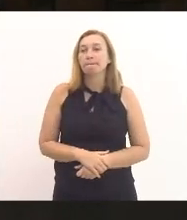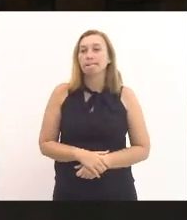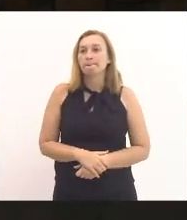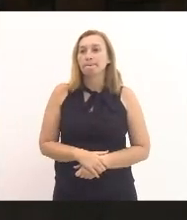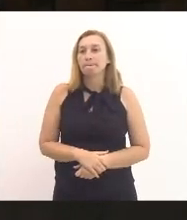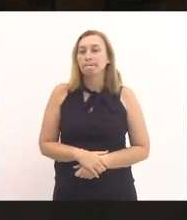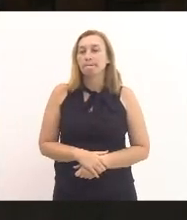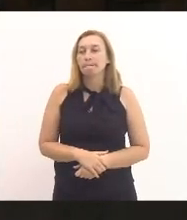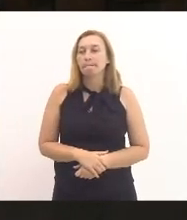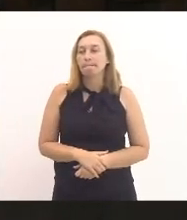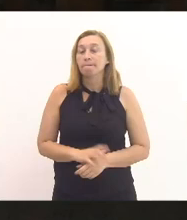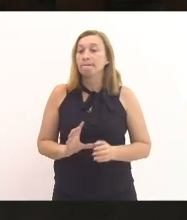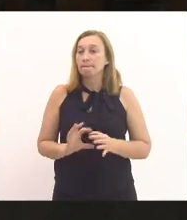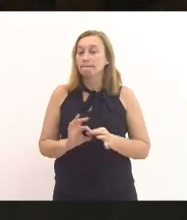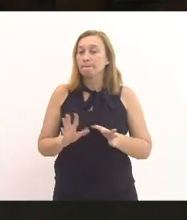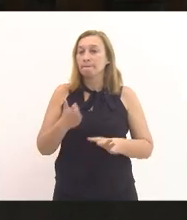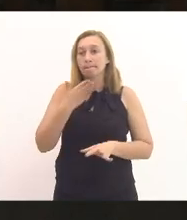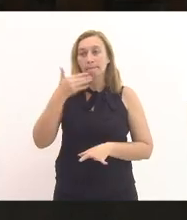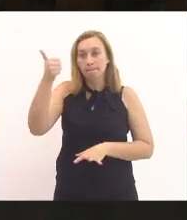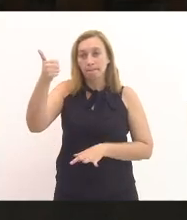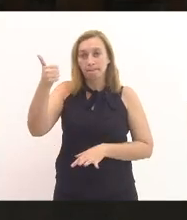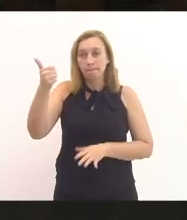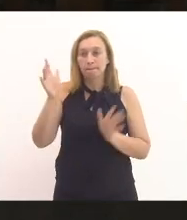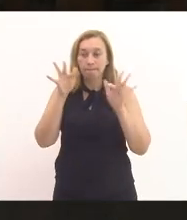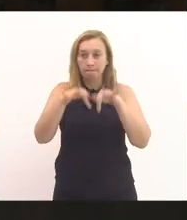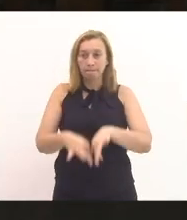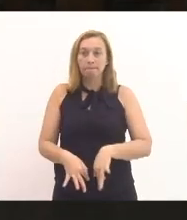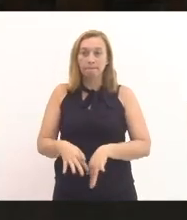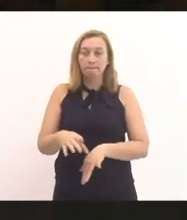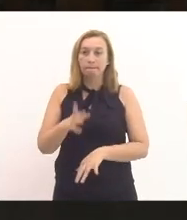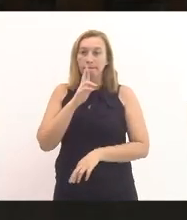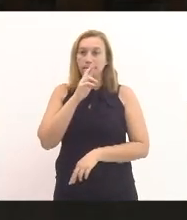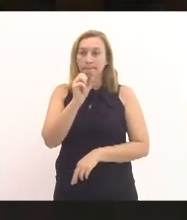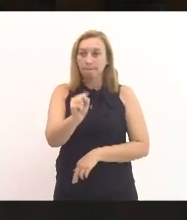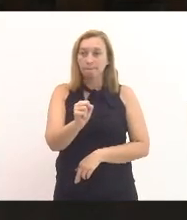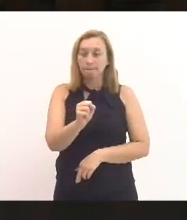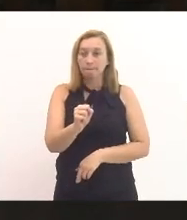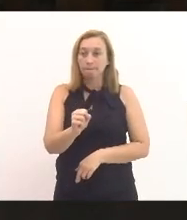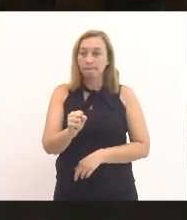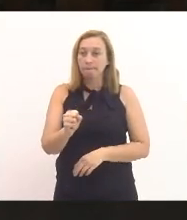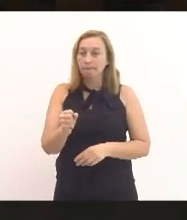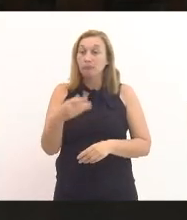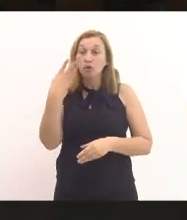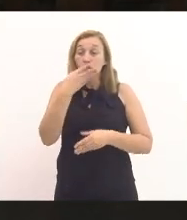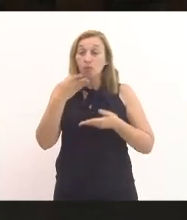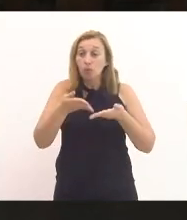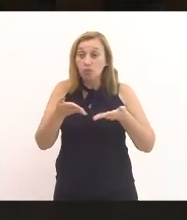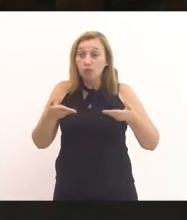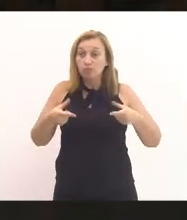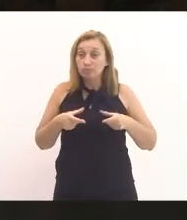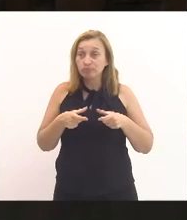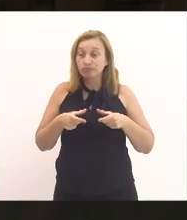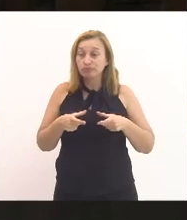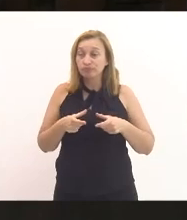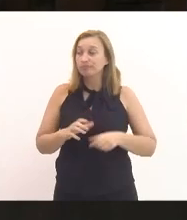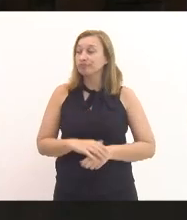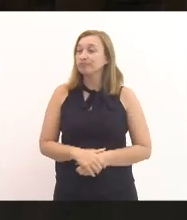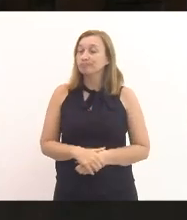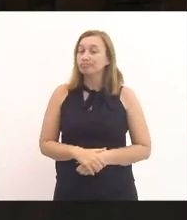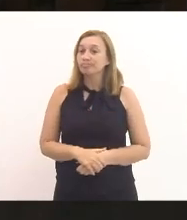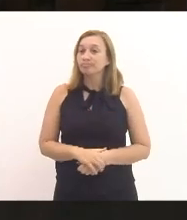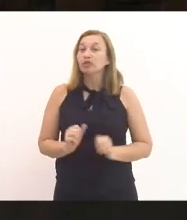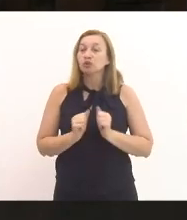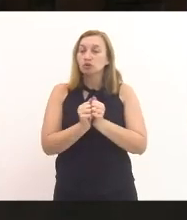e eu deixei a melhor parte do final Rodrigo a é a cereja do bolo é um pedido do partido socialista brasileiro